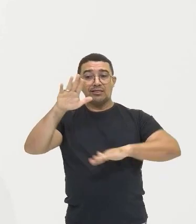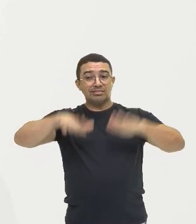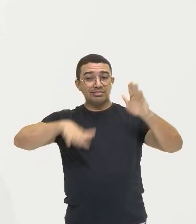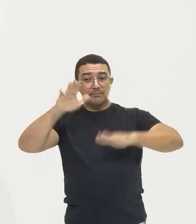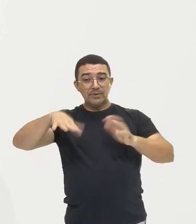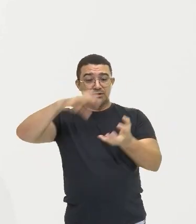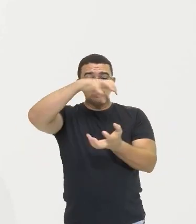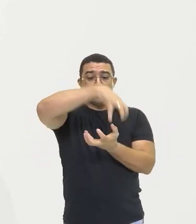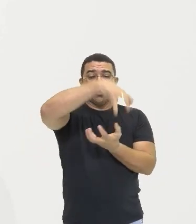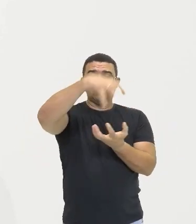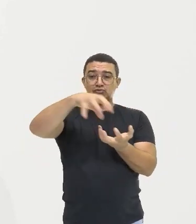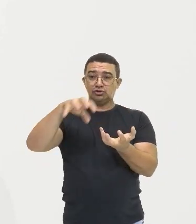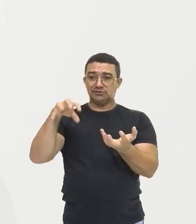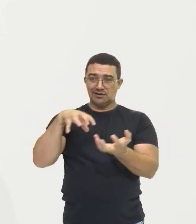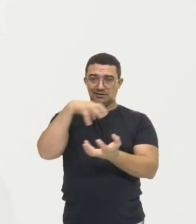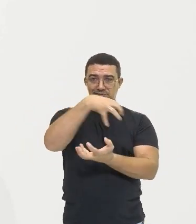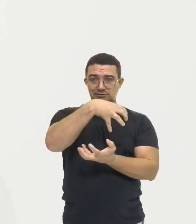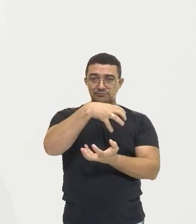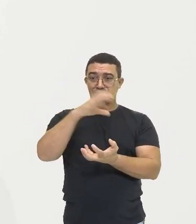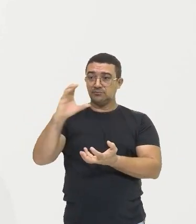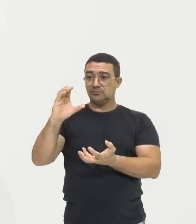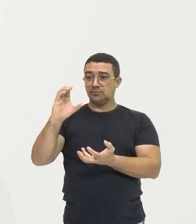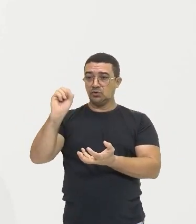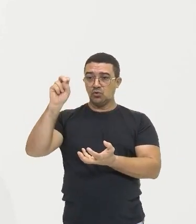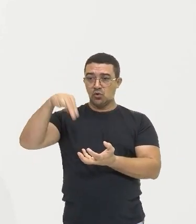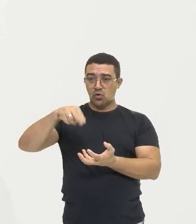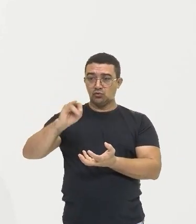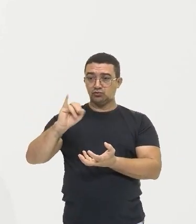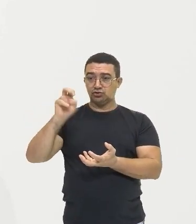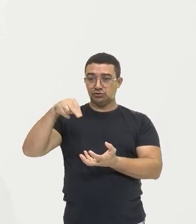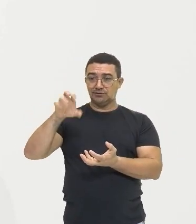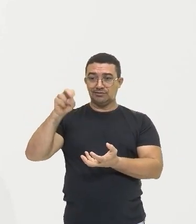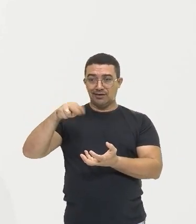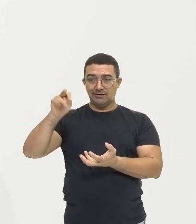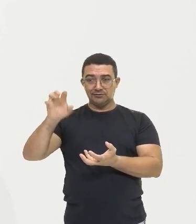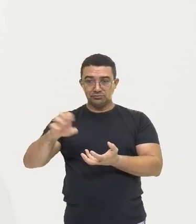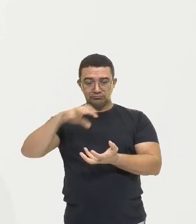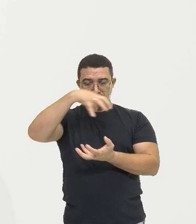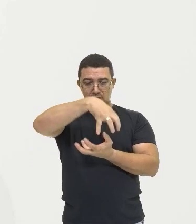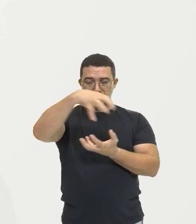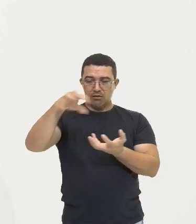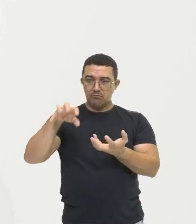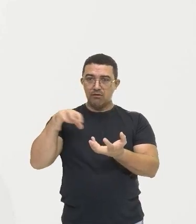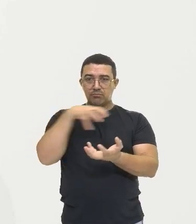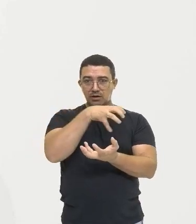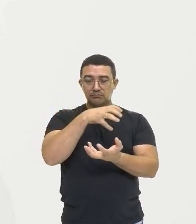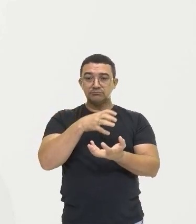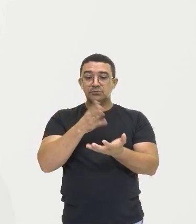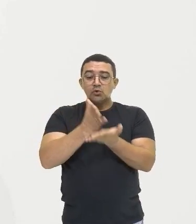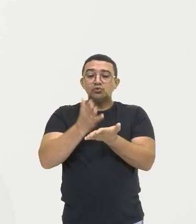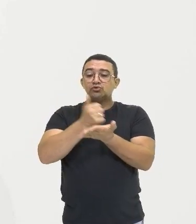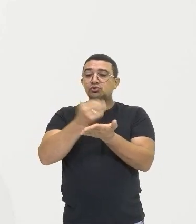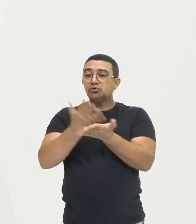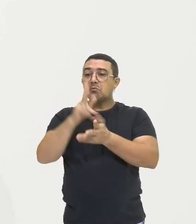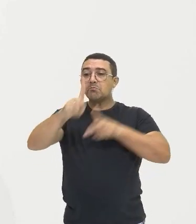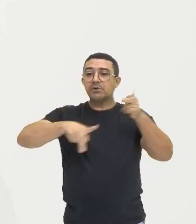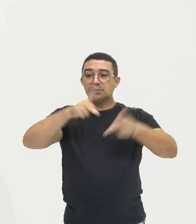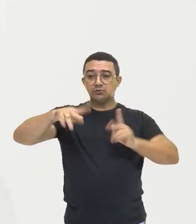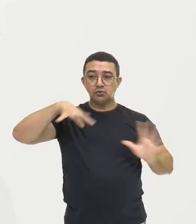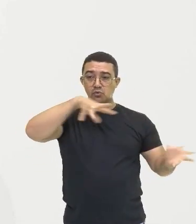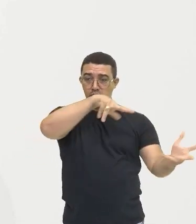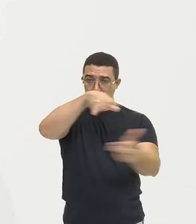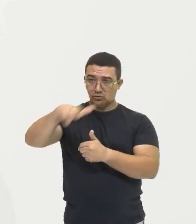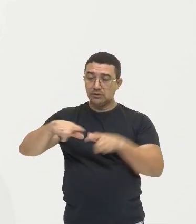gente entender a espacialização da população mundial, na realidade a distribuição da população mundial,